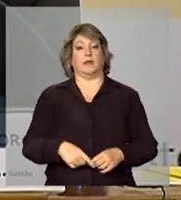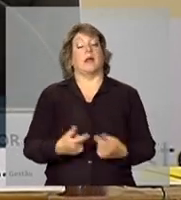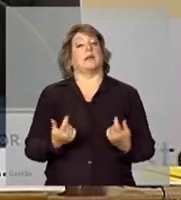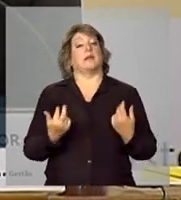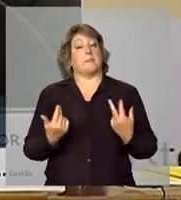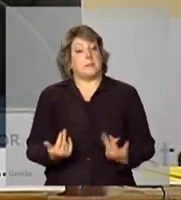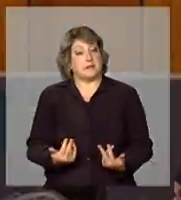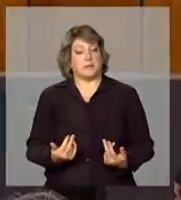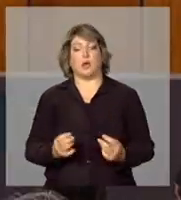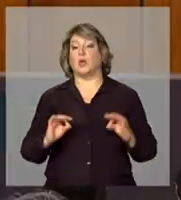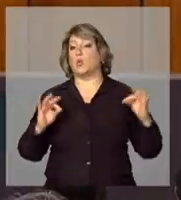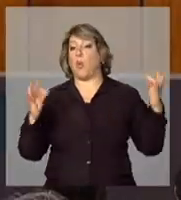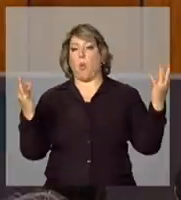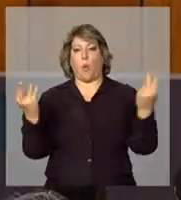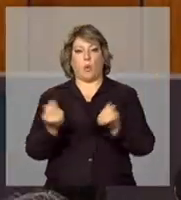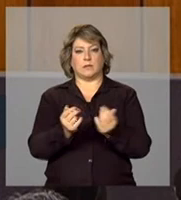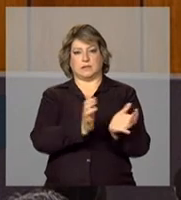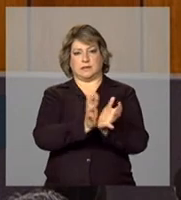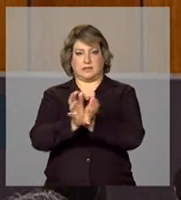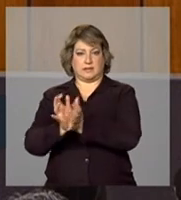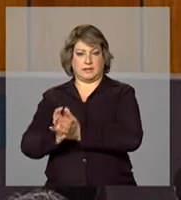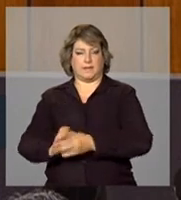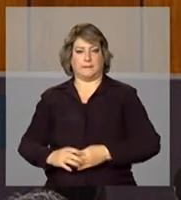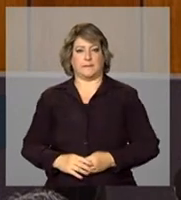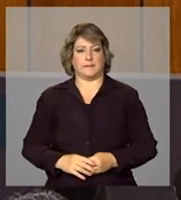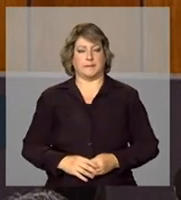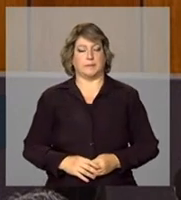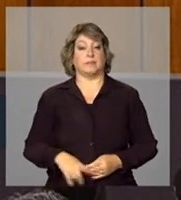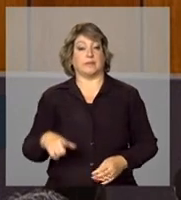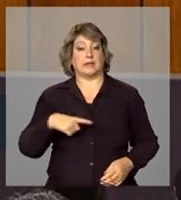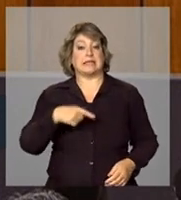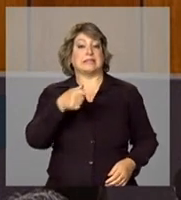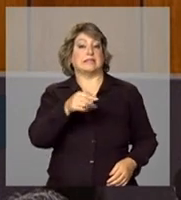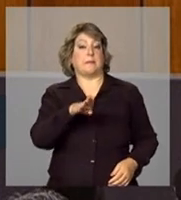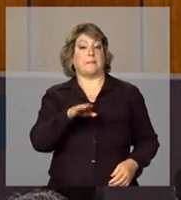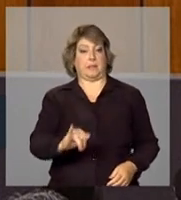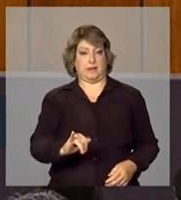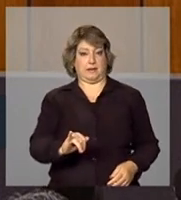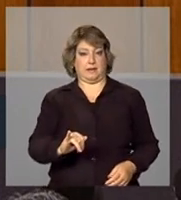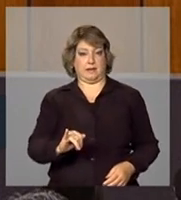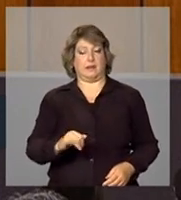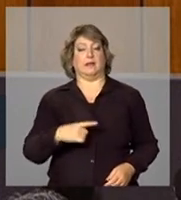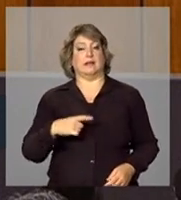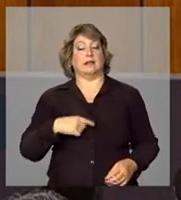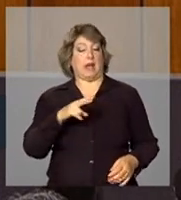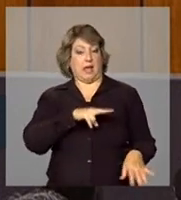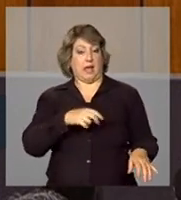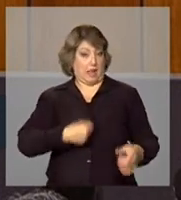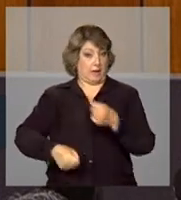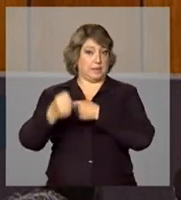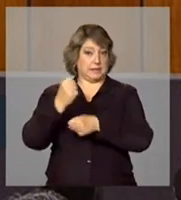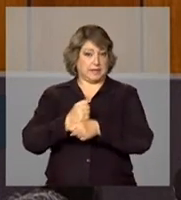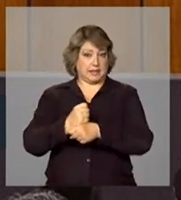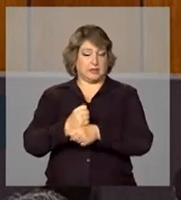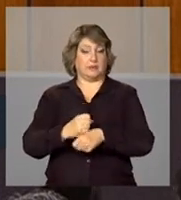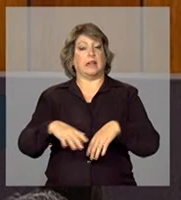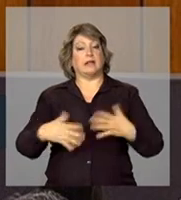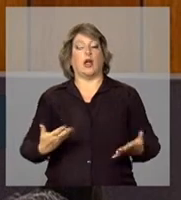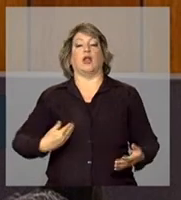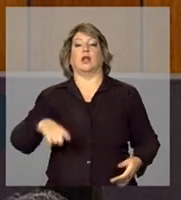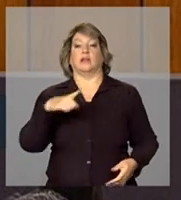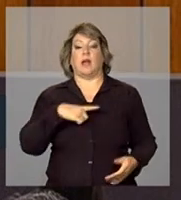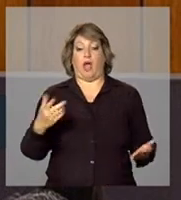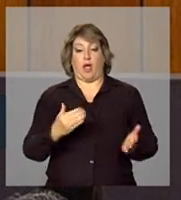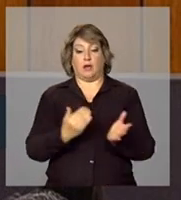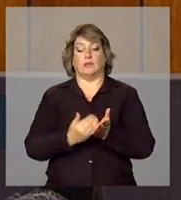mesma maneira em todas as artes pois não que foi 57 atividade 7 bilhões do ano passado portanto estamos